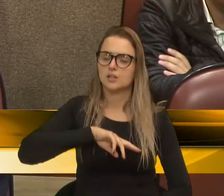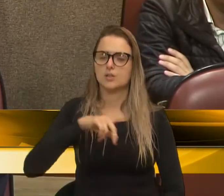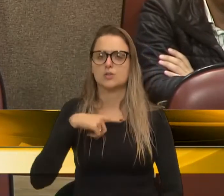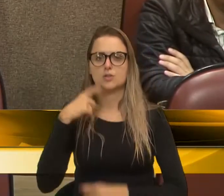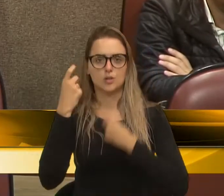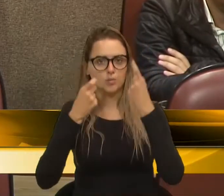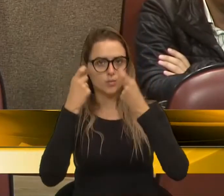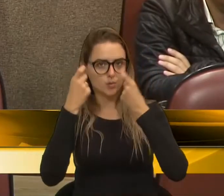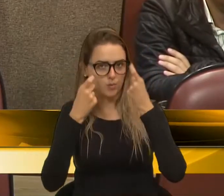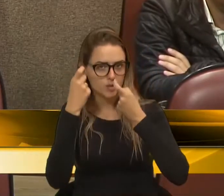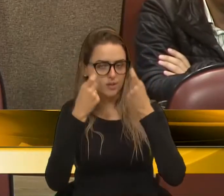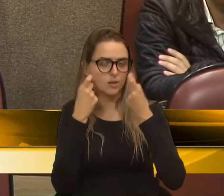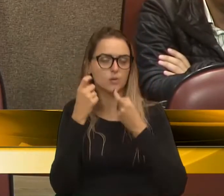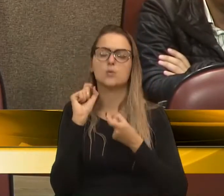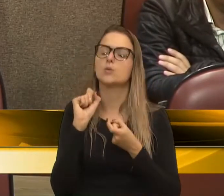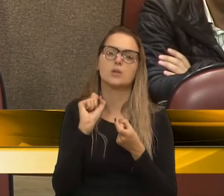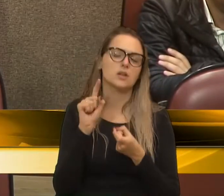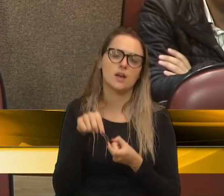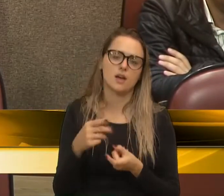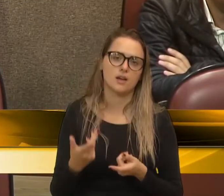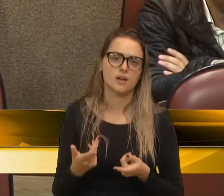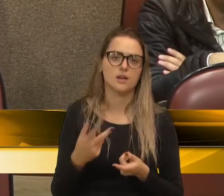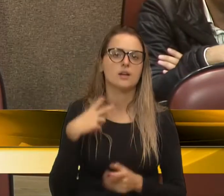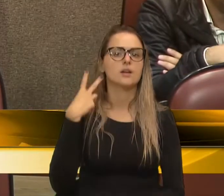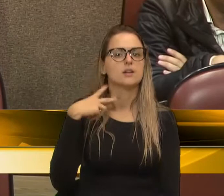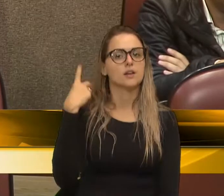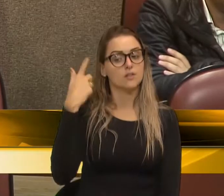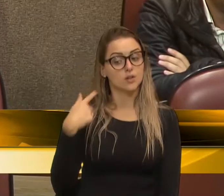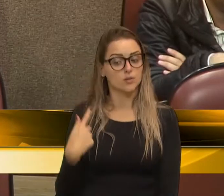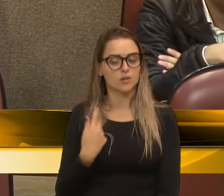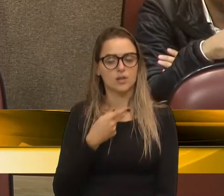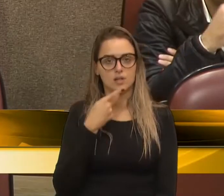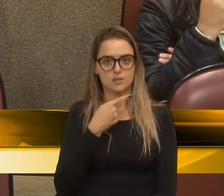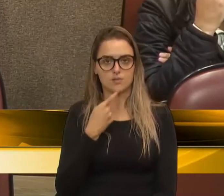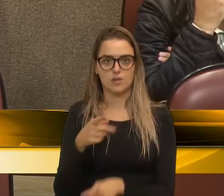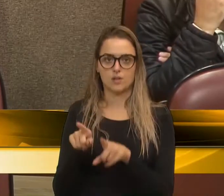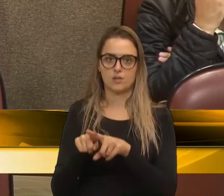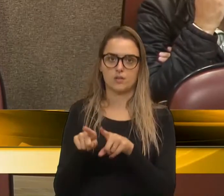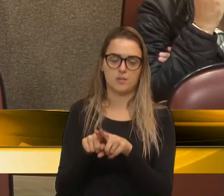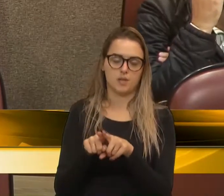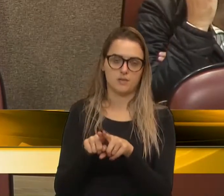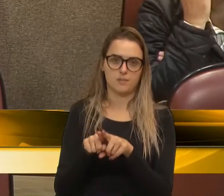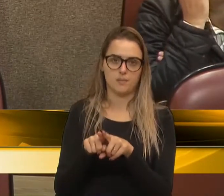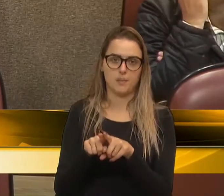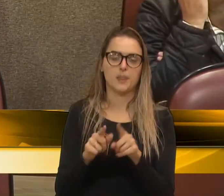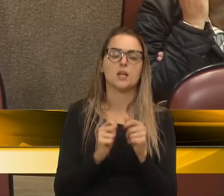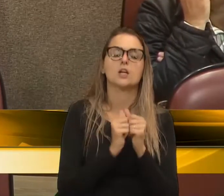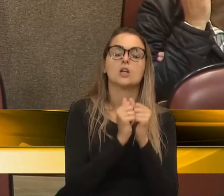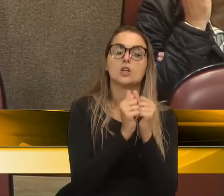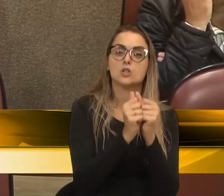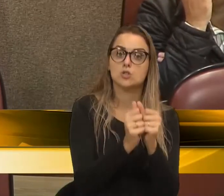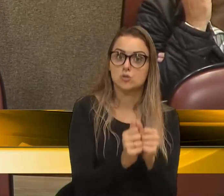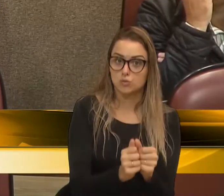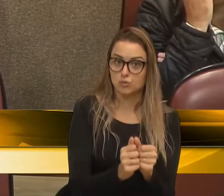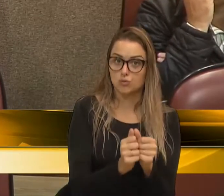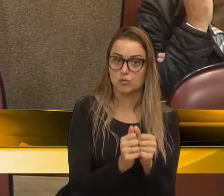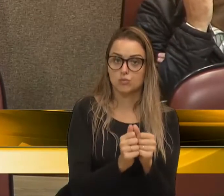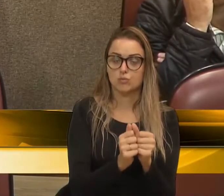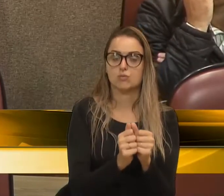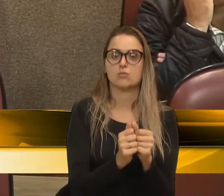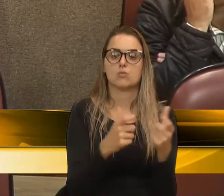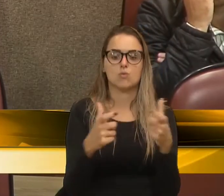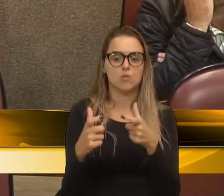dessas preocupações foi o que a vereadora Gladys aqui trouxe. E por isso, juntamente com o setor